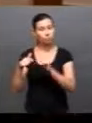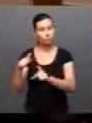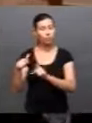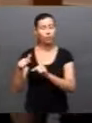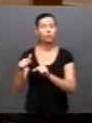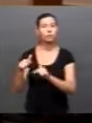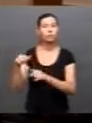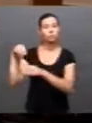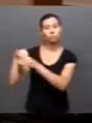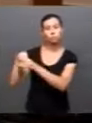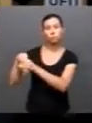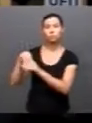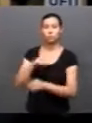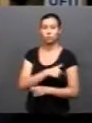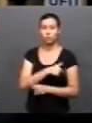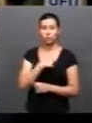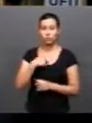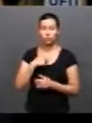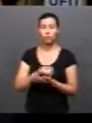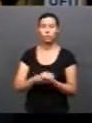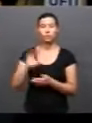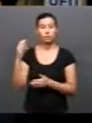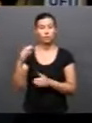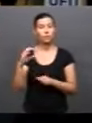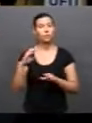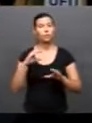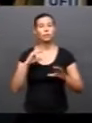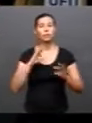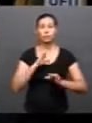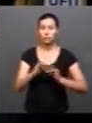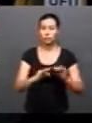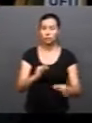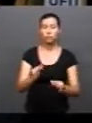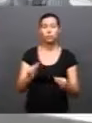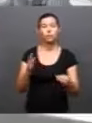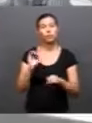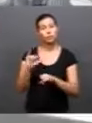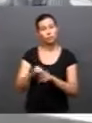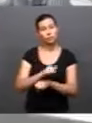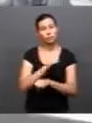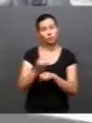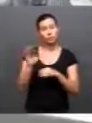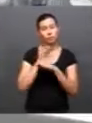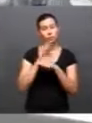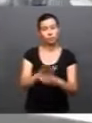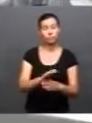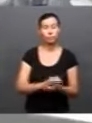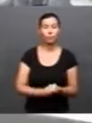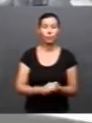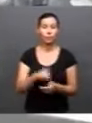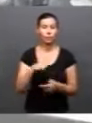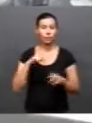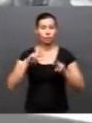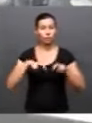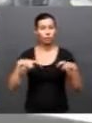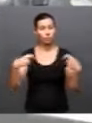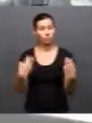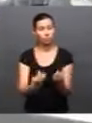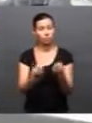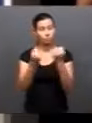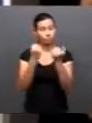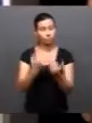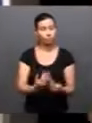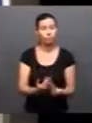hoje estratégicas. O evento ainda contou com uma mesa redonda para debater sobre a relação entre jornalistas e